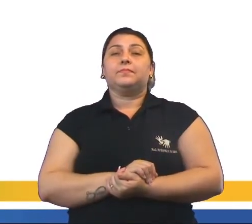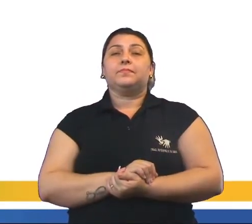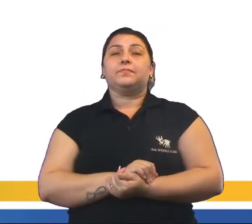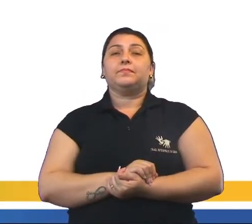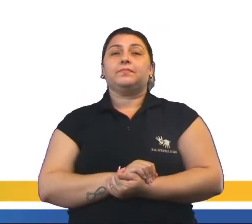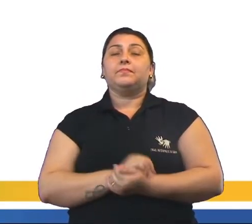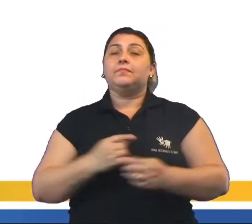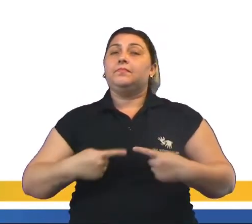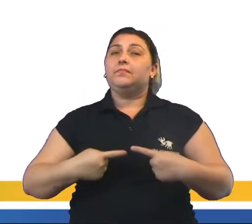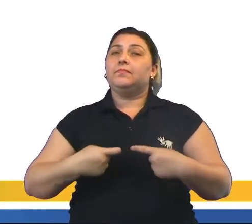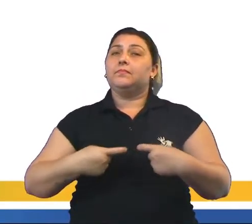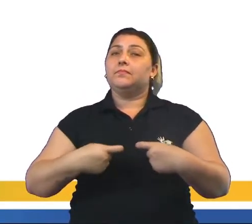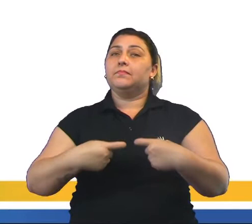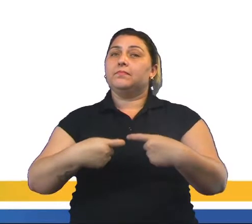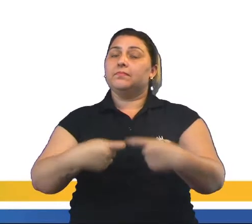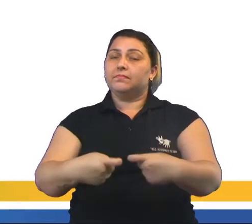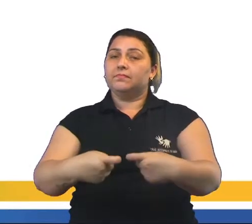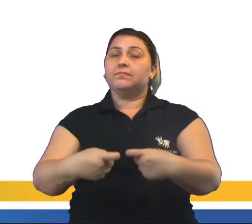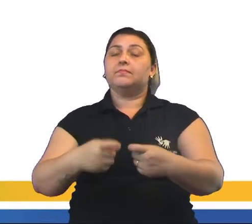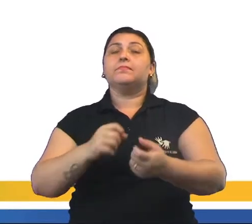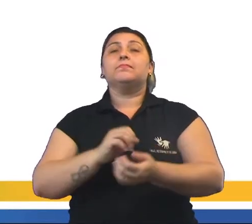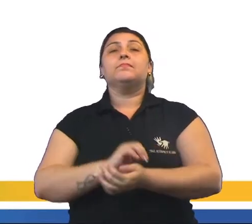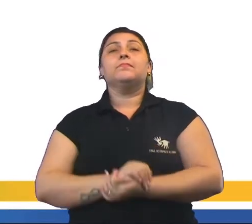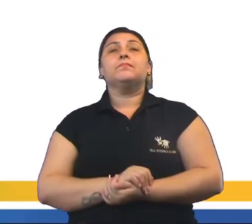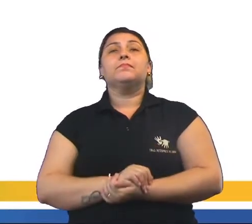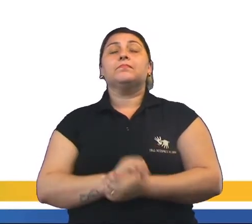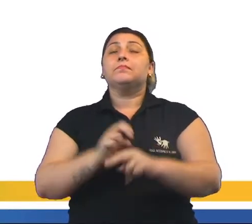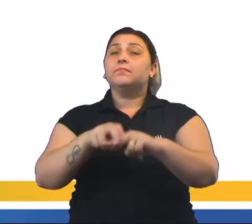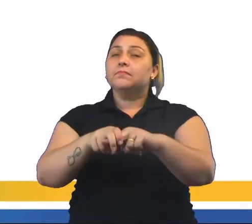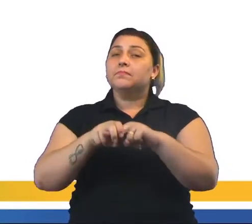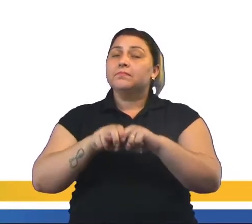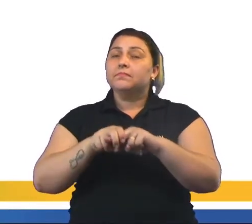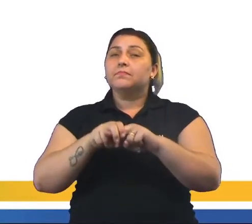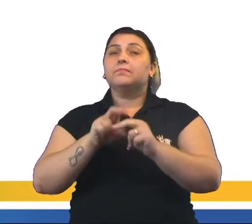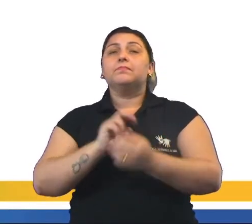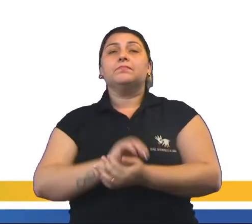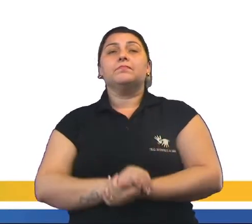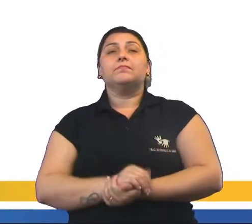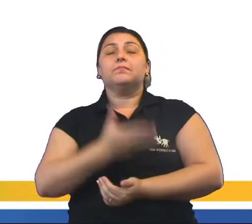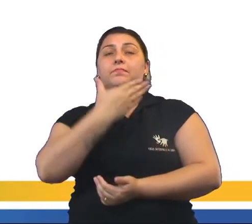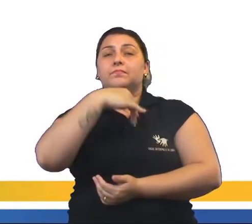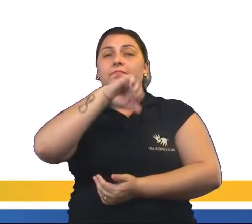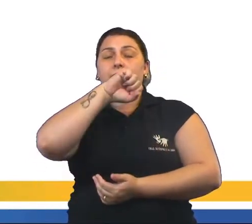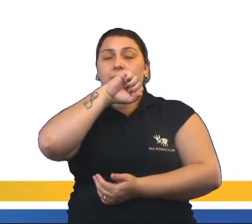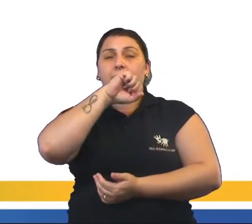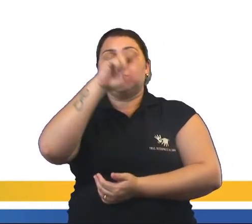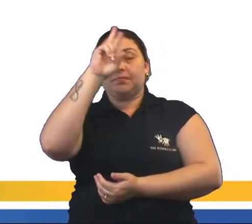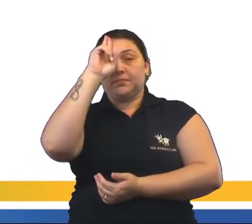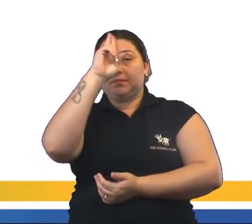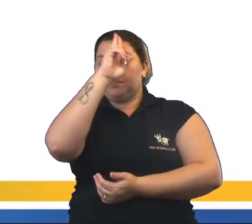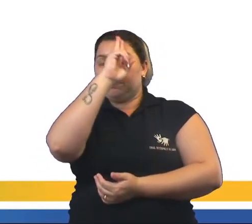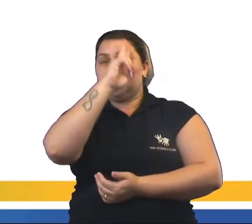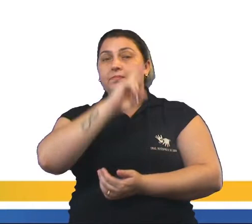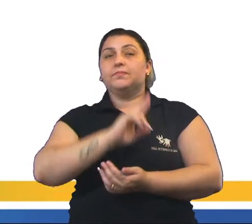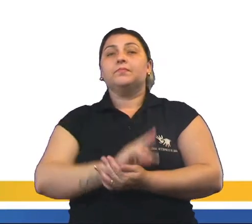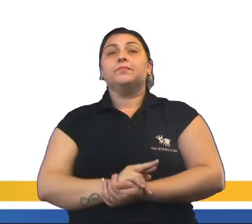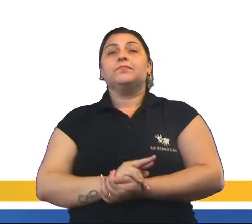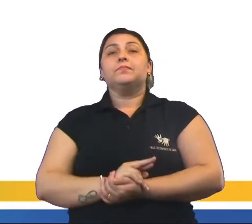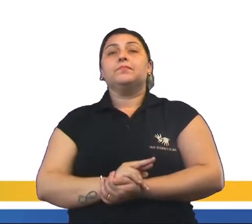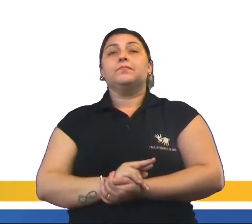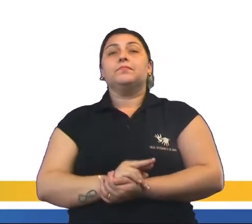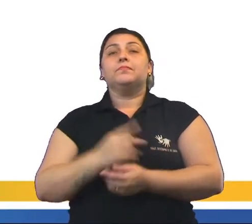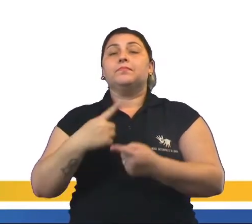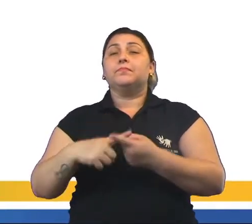a guerra, as guerras médicas. E por isso que ele é considerado o pai da história, justamente por